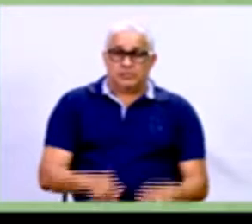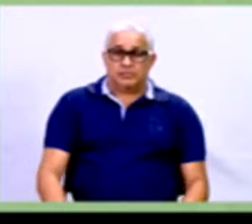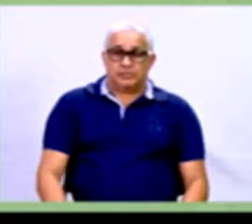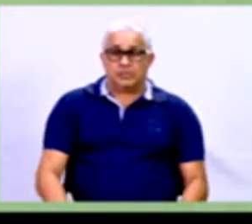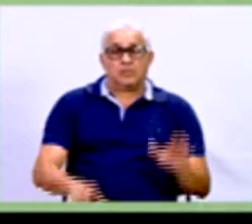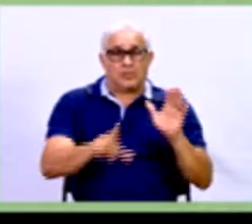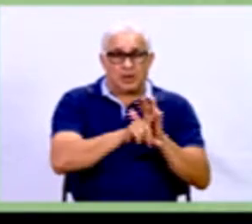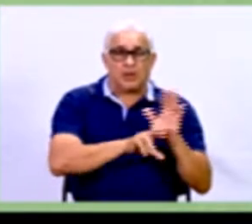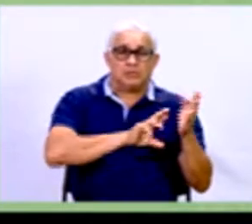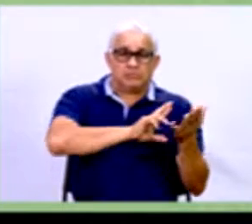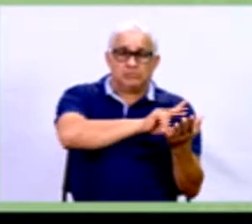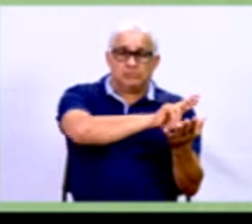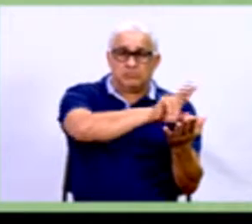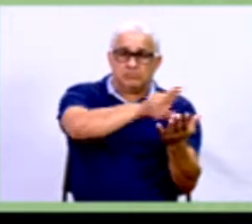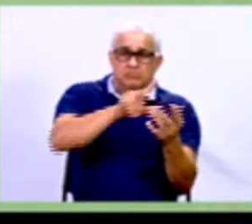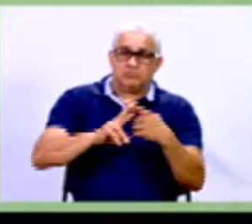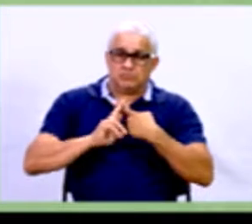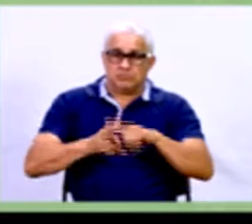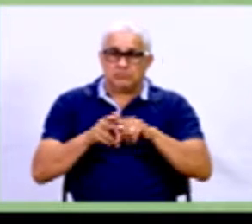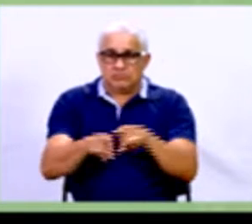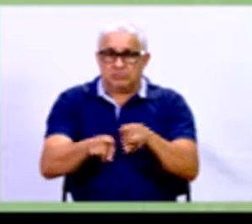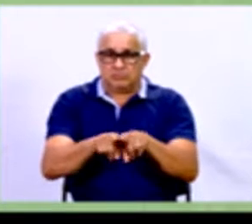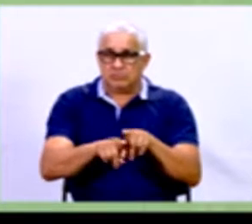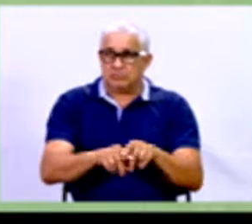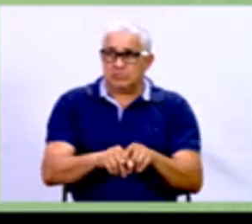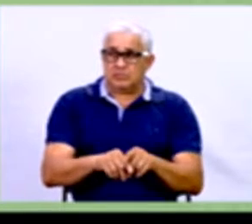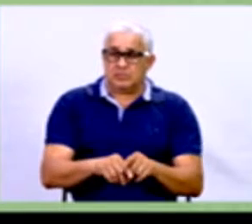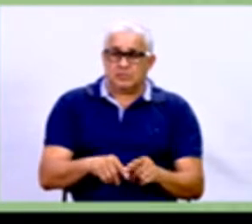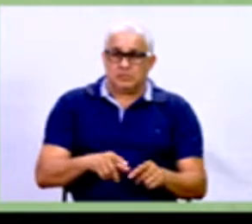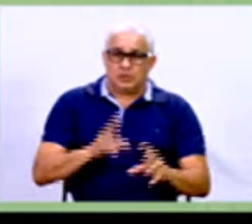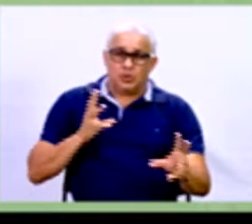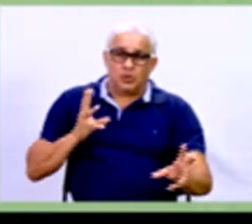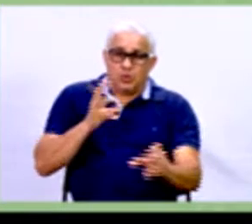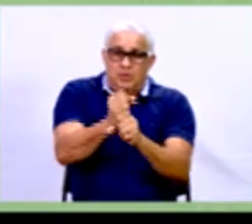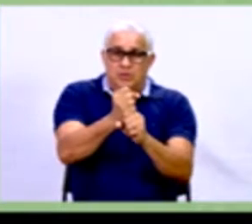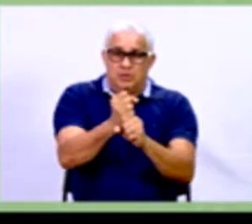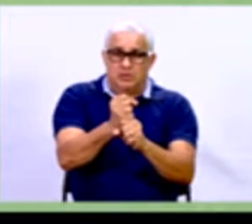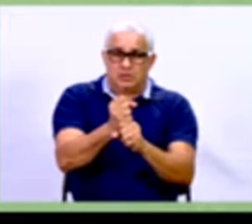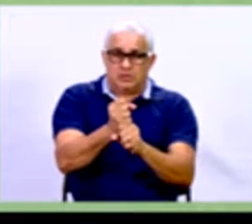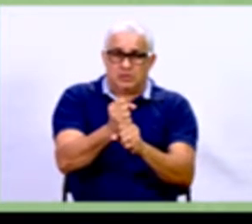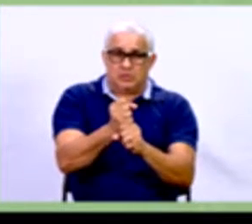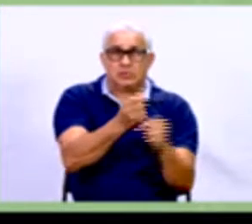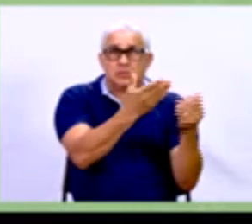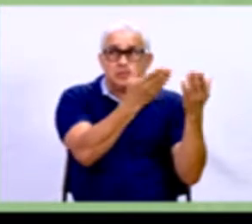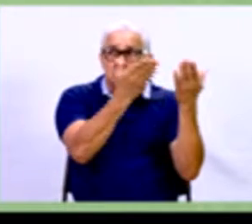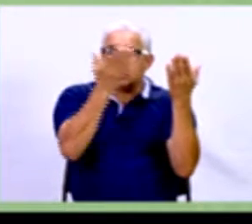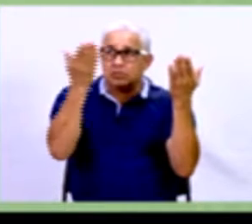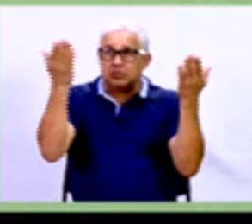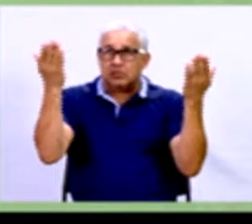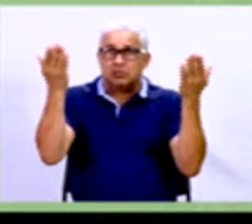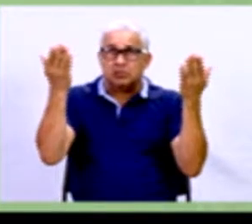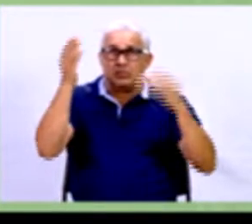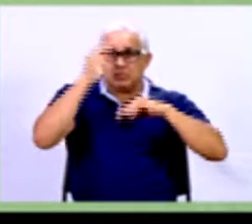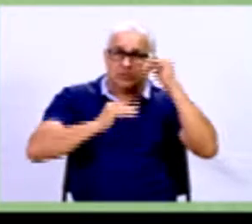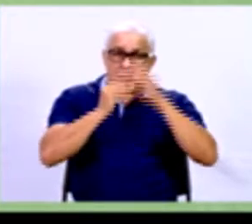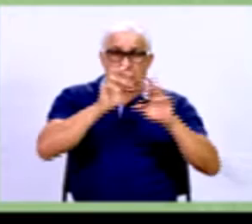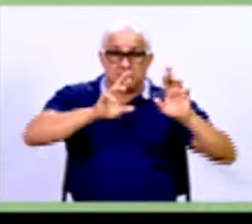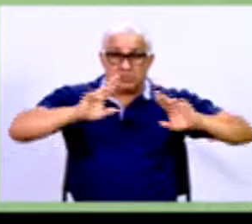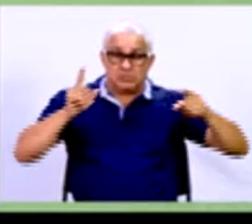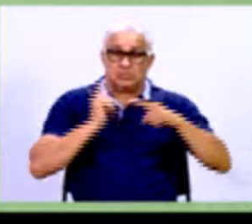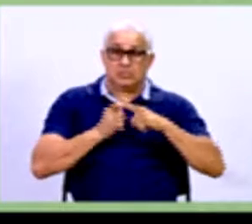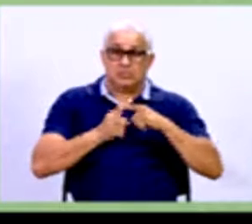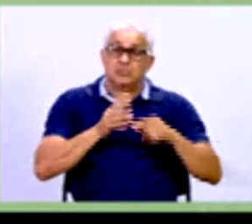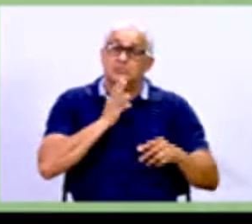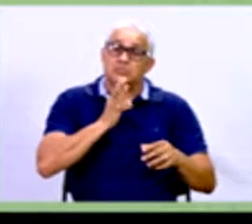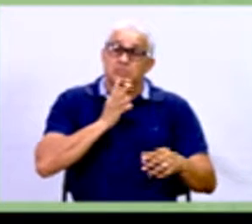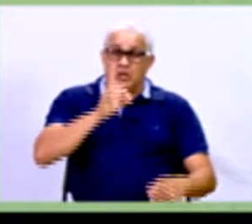leis, dentre outras ferramentas que resultam nisso aqui. Um profissional diferenciado por ser conhecedor